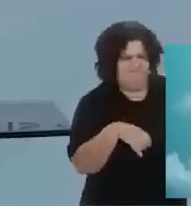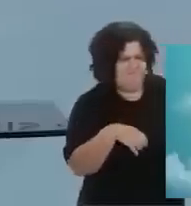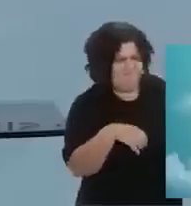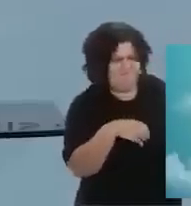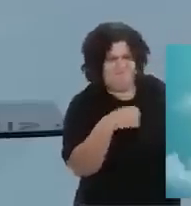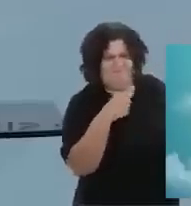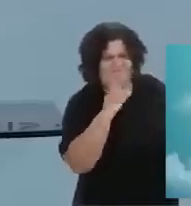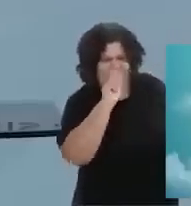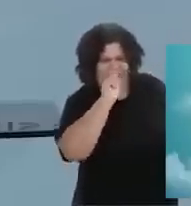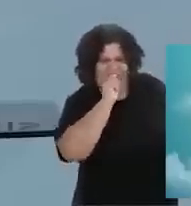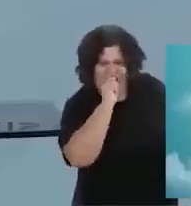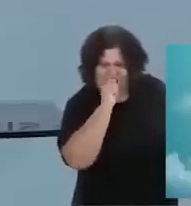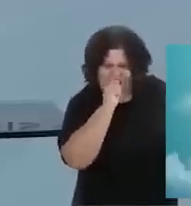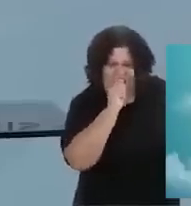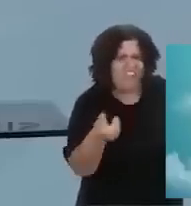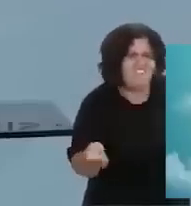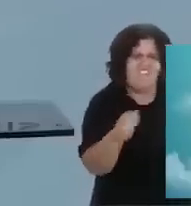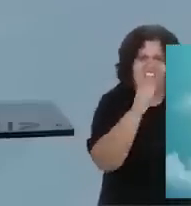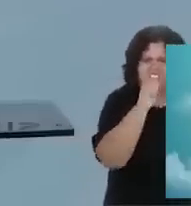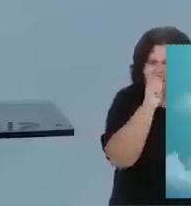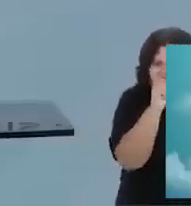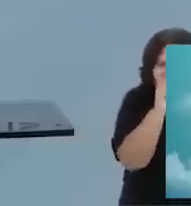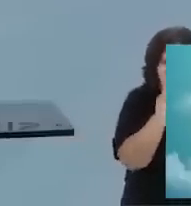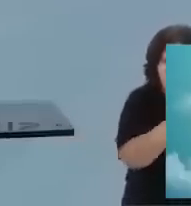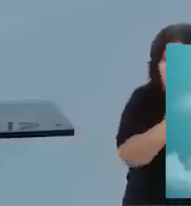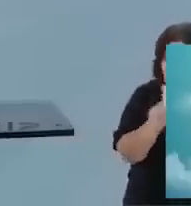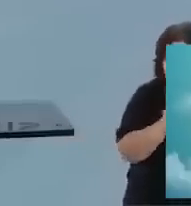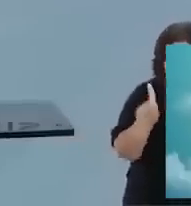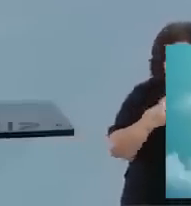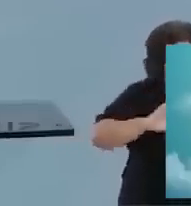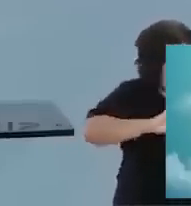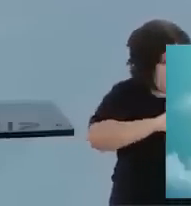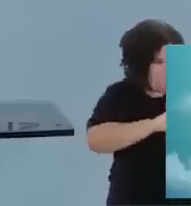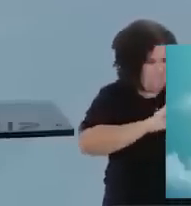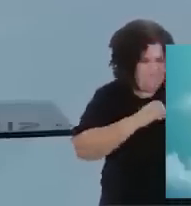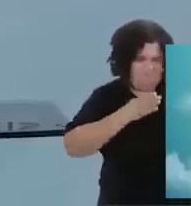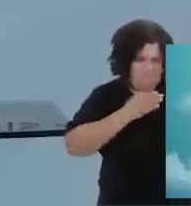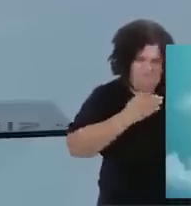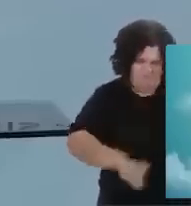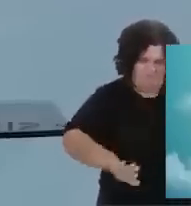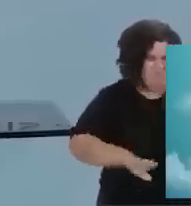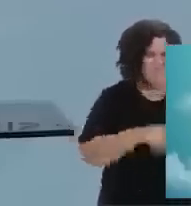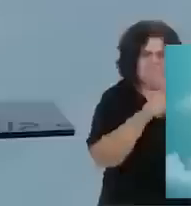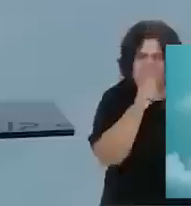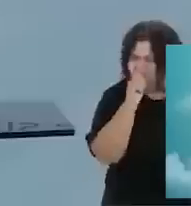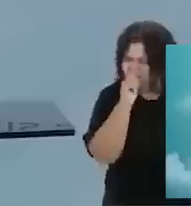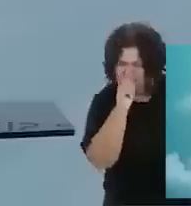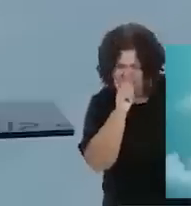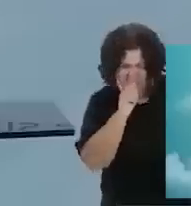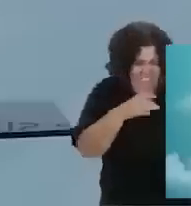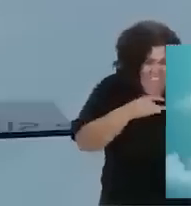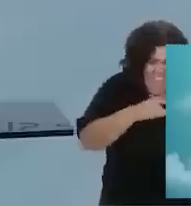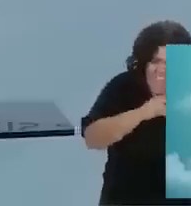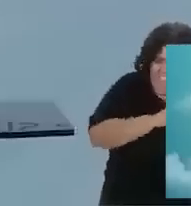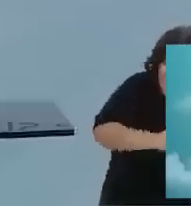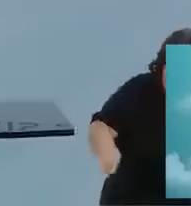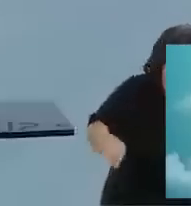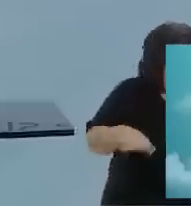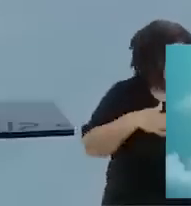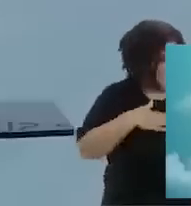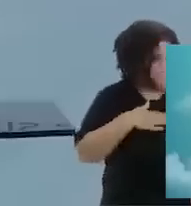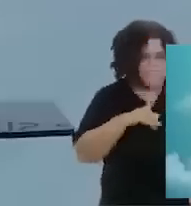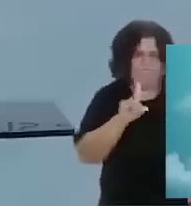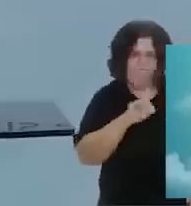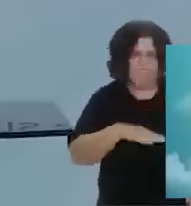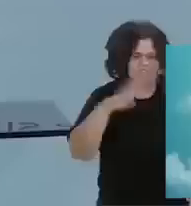ressentimento, não guardar mágoa, não dar espaço para o ódio no nosso